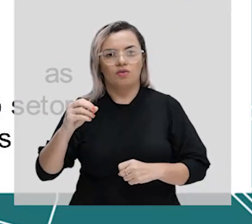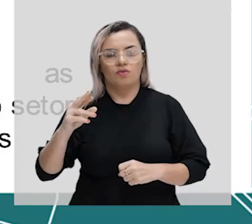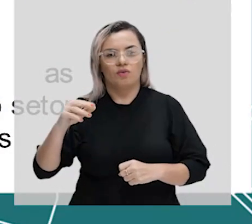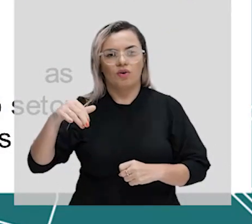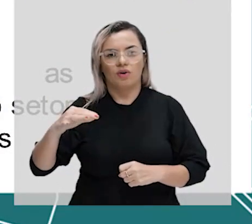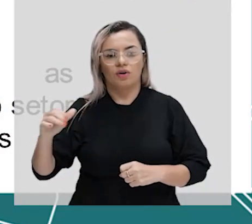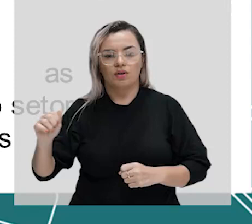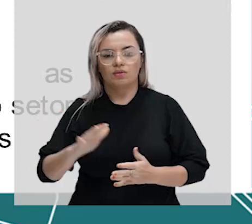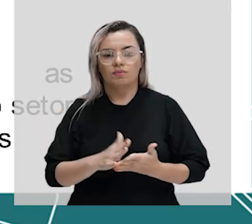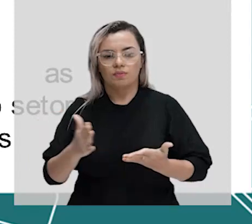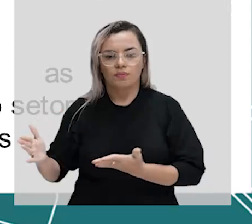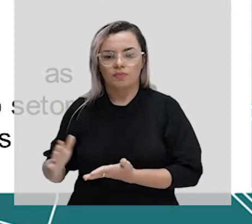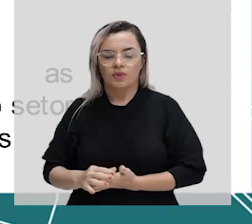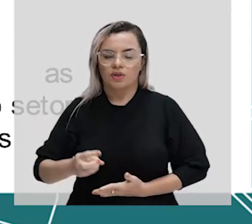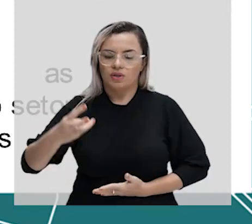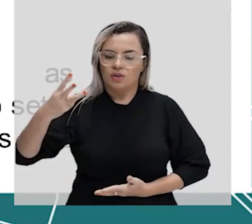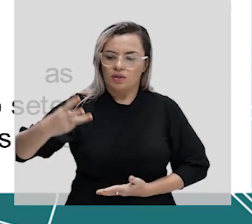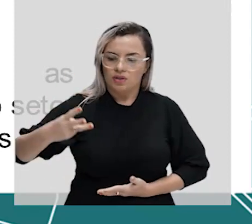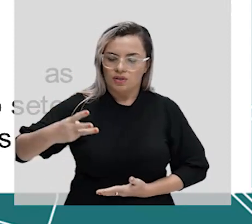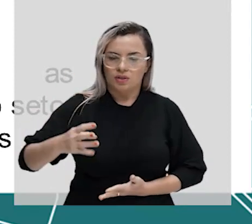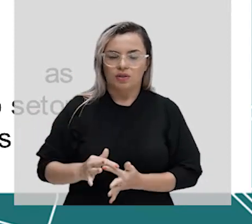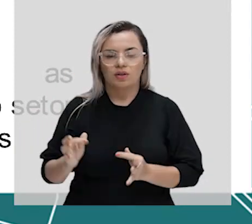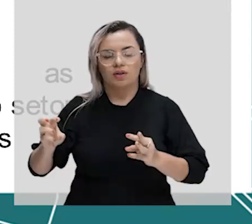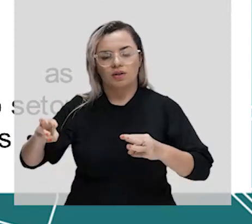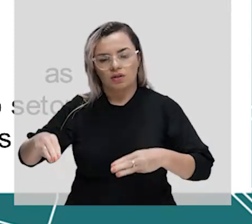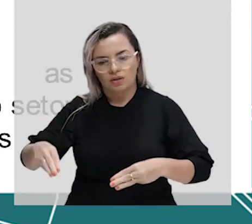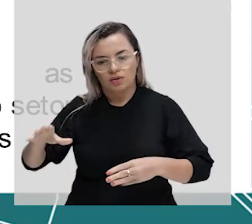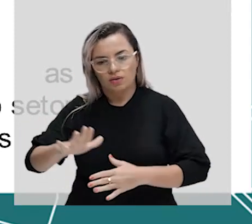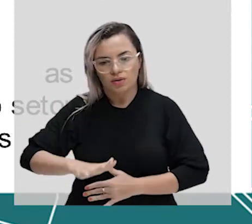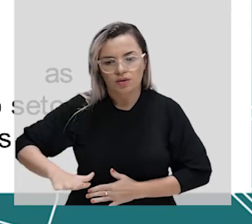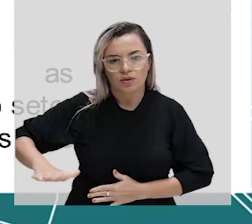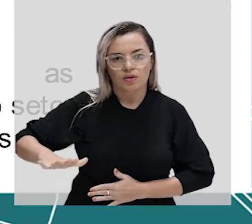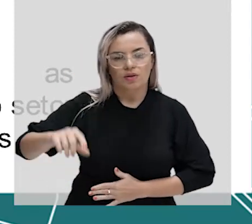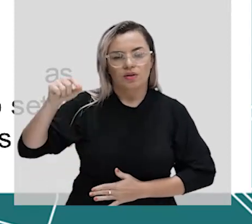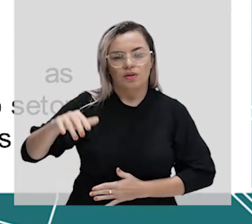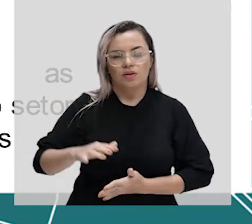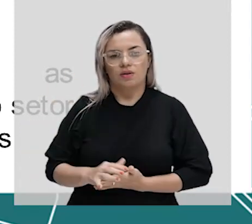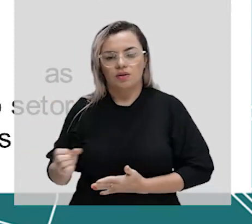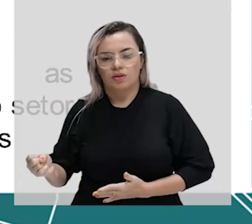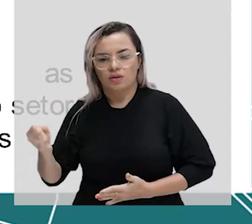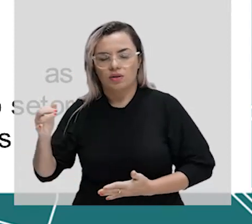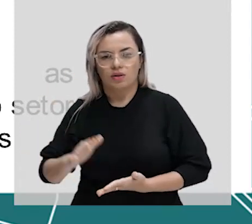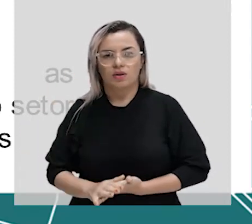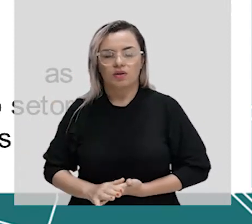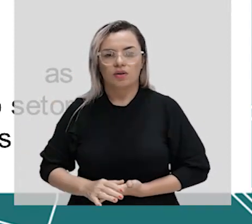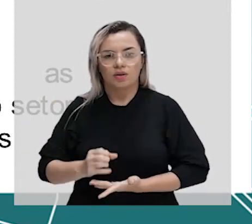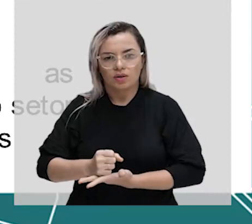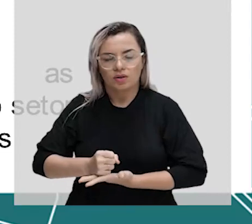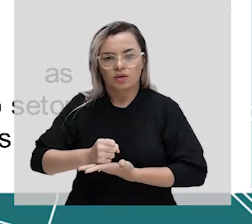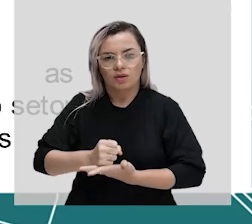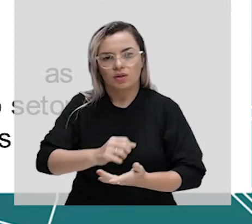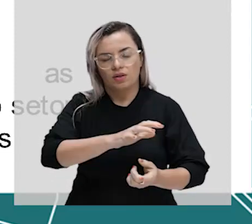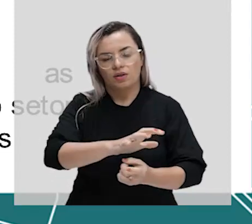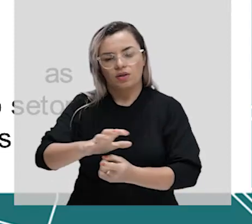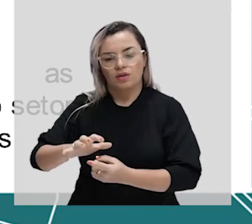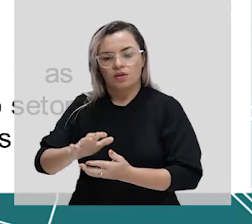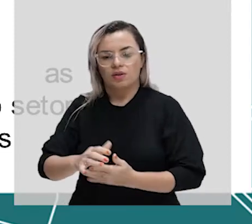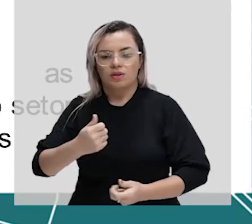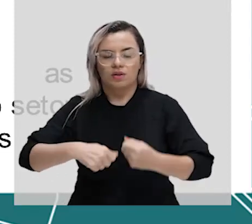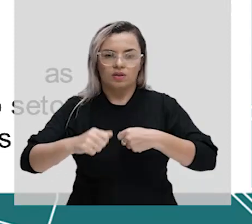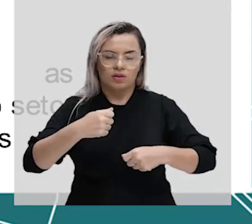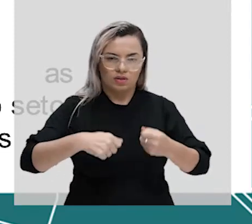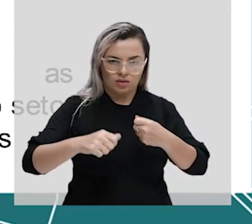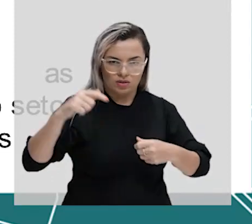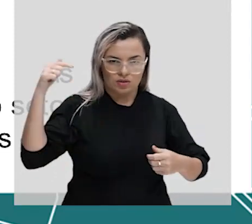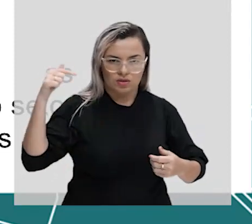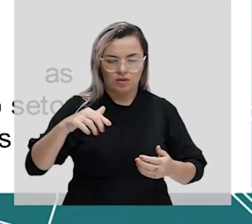questão importante, abre aspas aí para todos os países, o terceiro setor normalmente é aquele que mais contribui para a economia dos países desenvolvidos, tá?